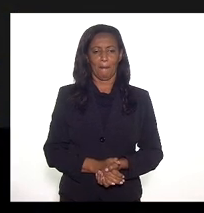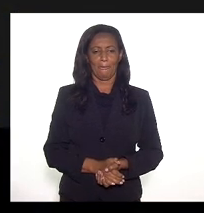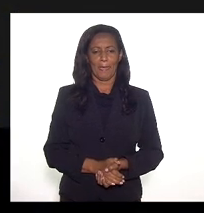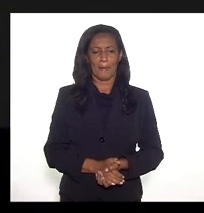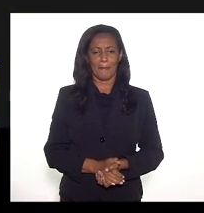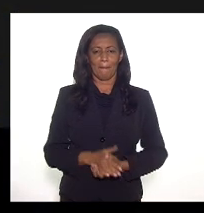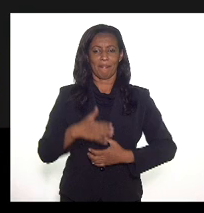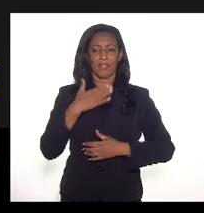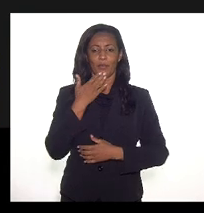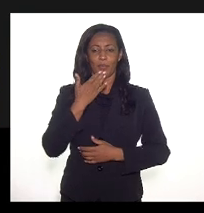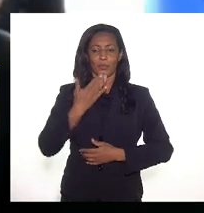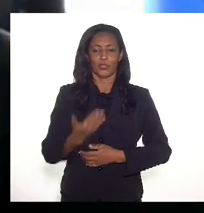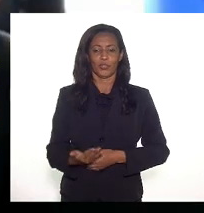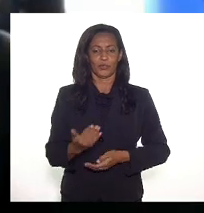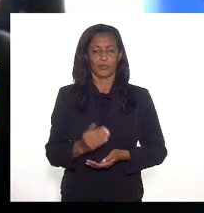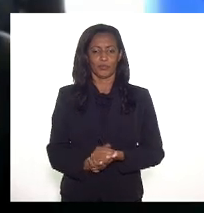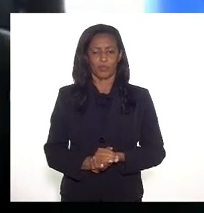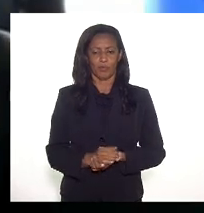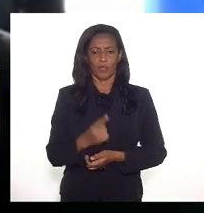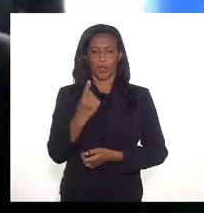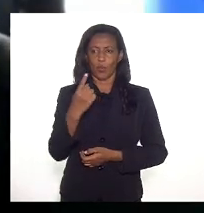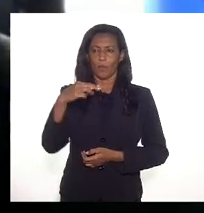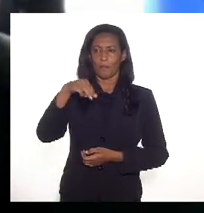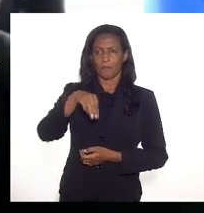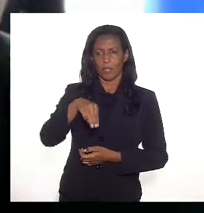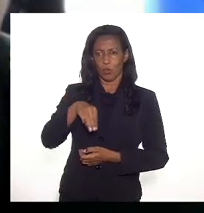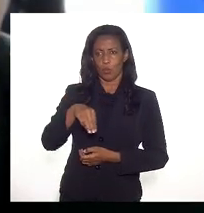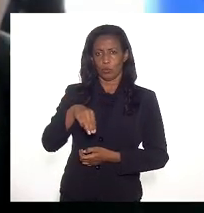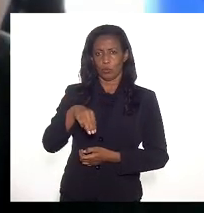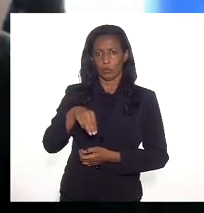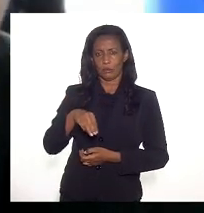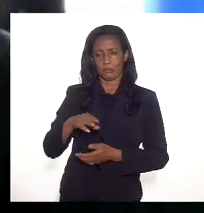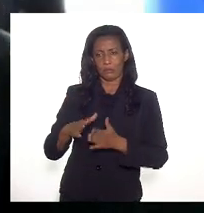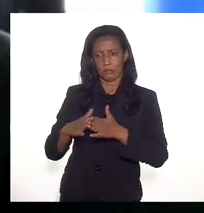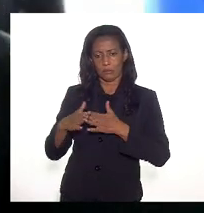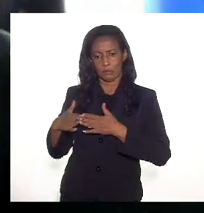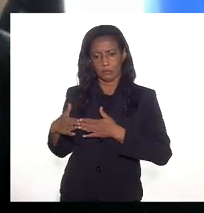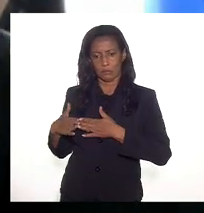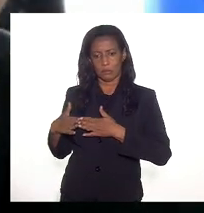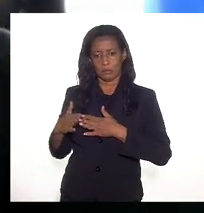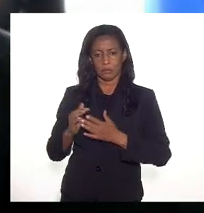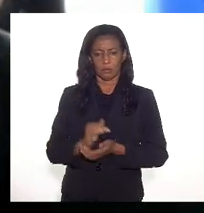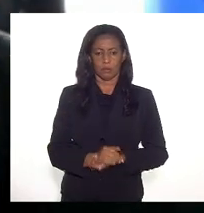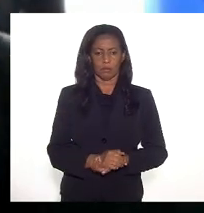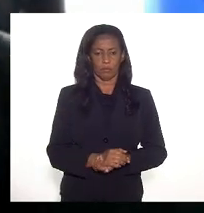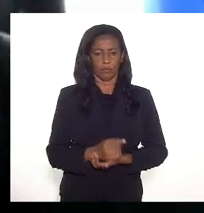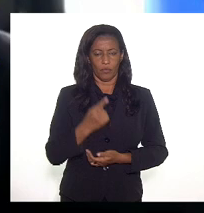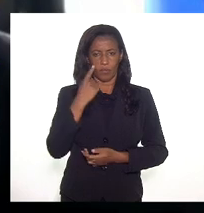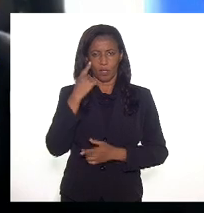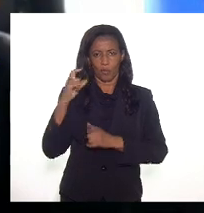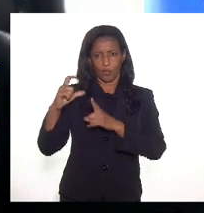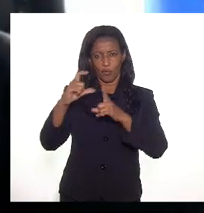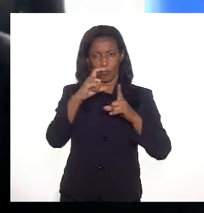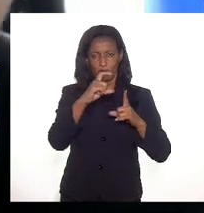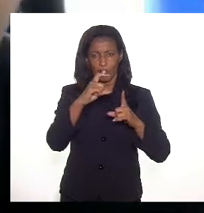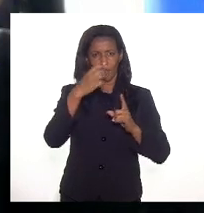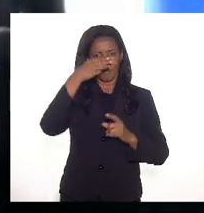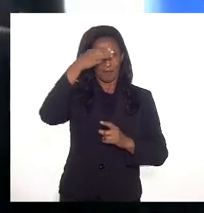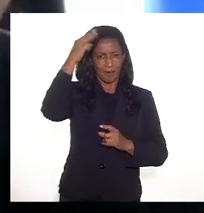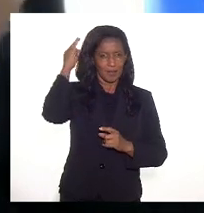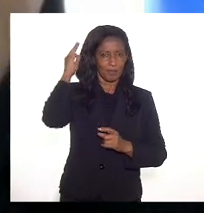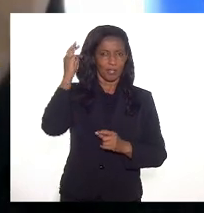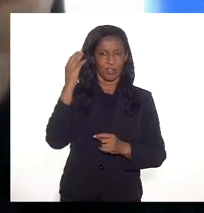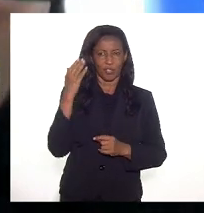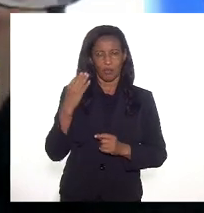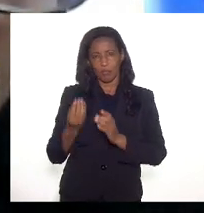Eu vou pedir um minuto a suspensão da sessão para poder... Vou localizar o deputado Márcio Pacheco aqui, que ele não